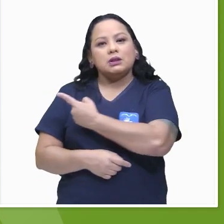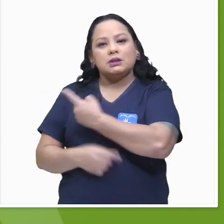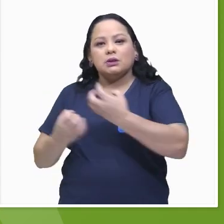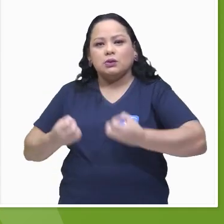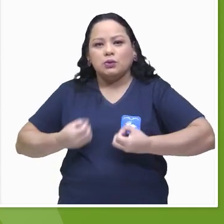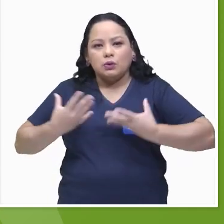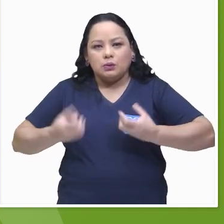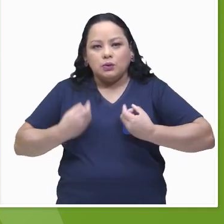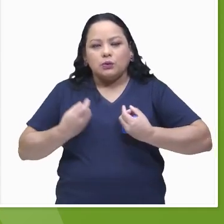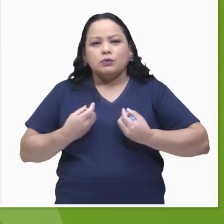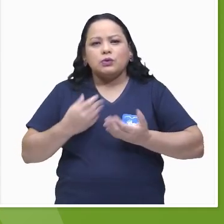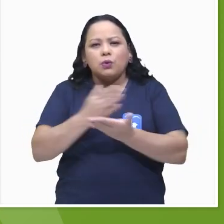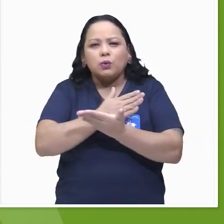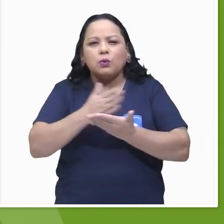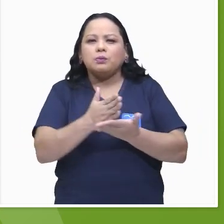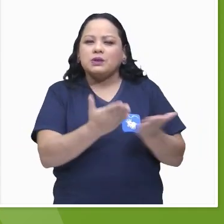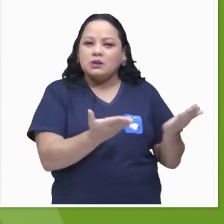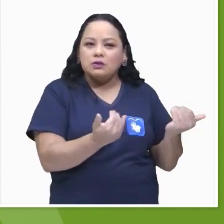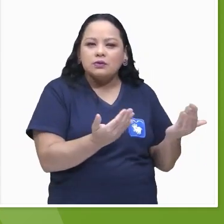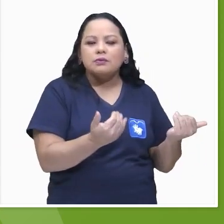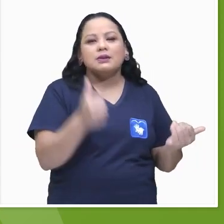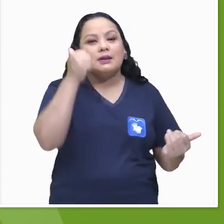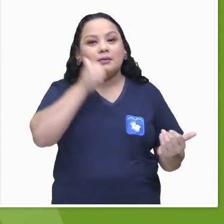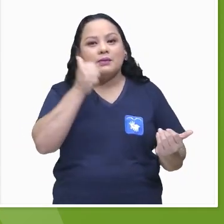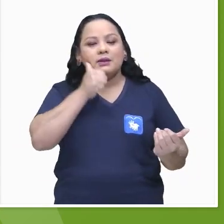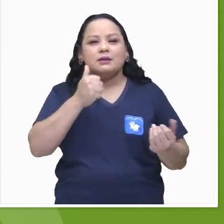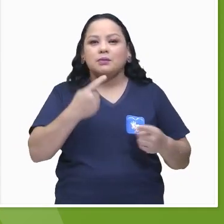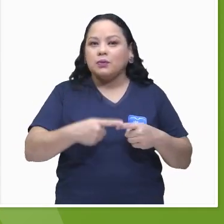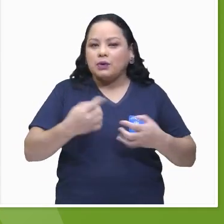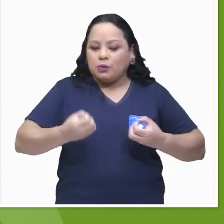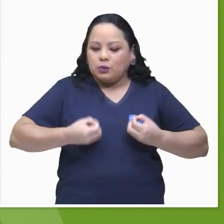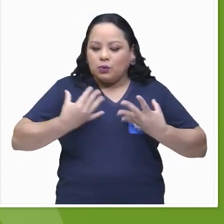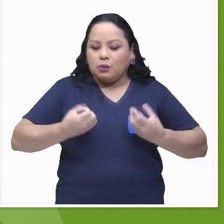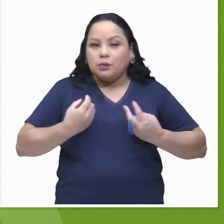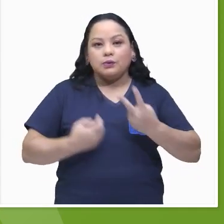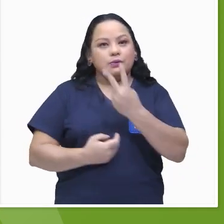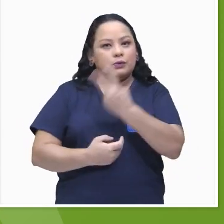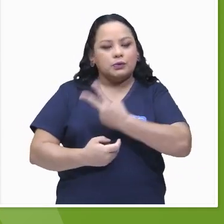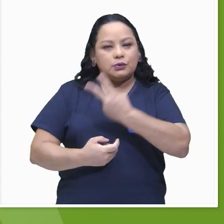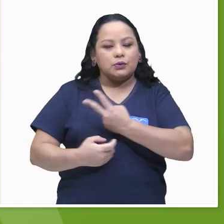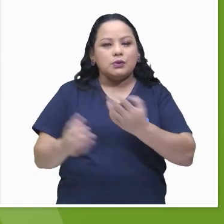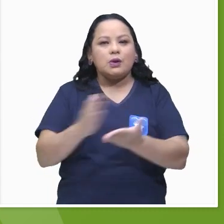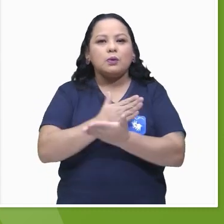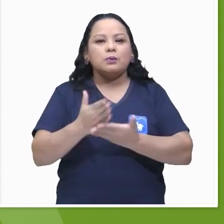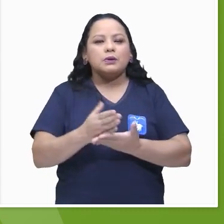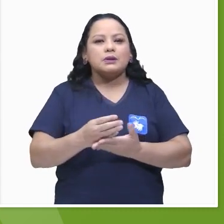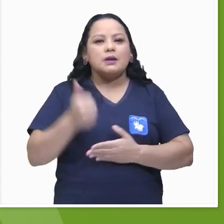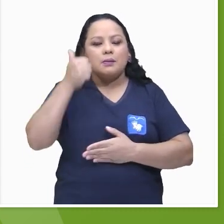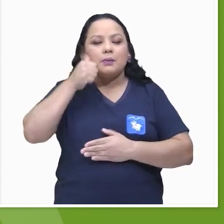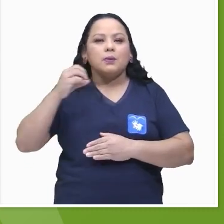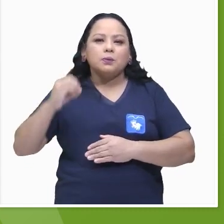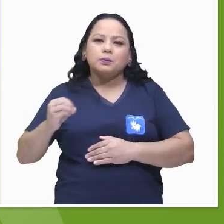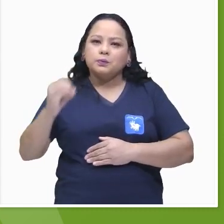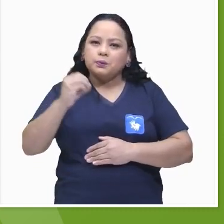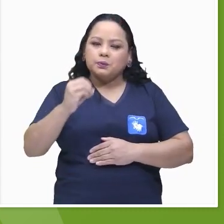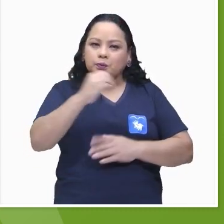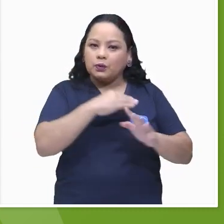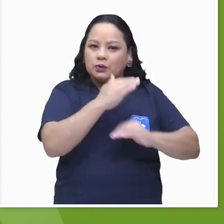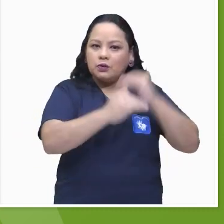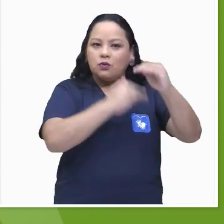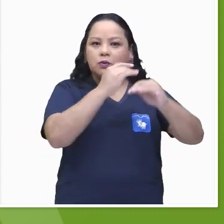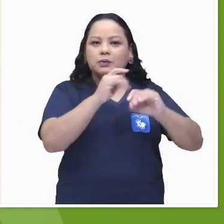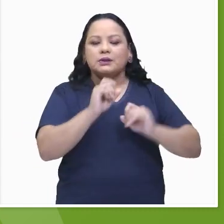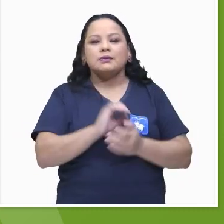na puberdade das meninas. Então, começa ali a ovulação. Lembrando que a ovulação significa o